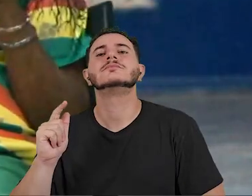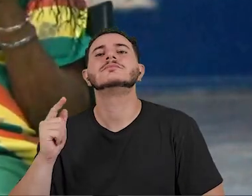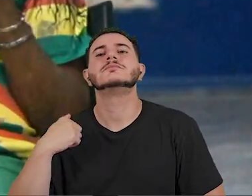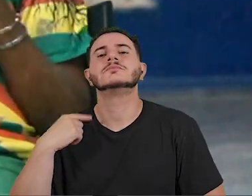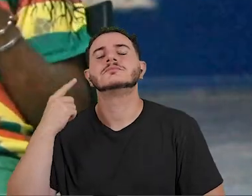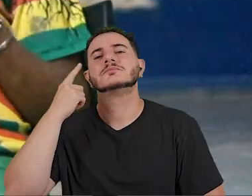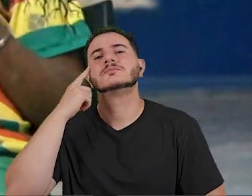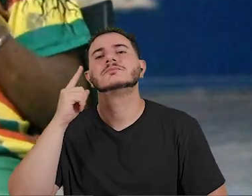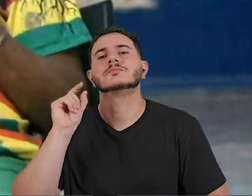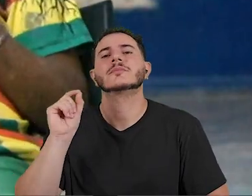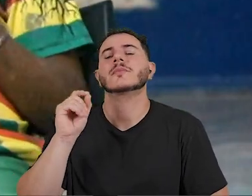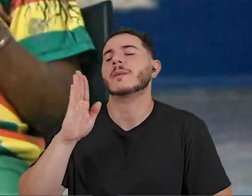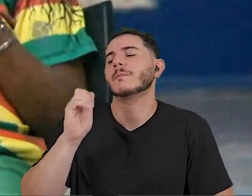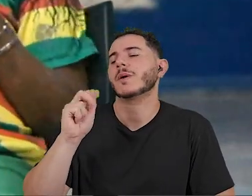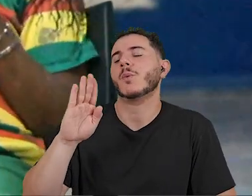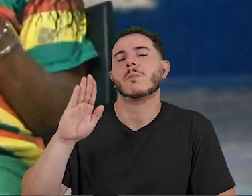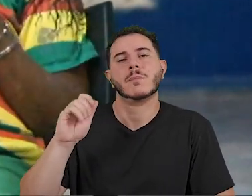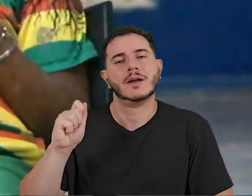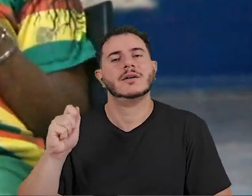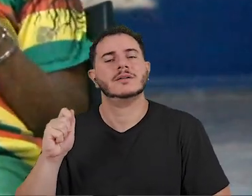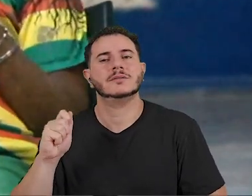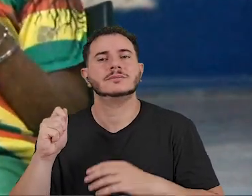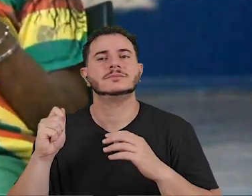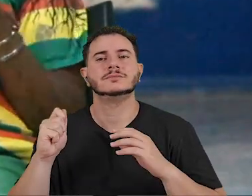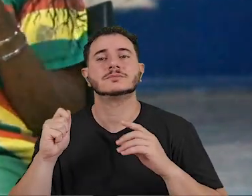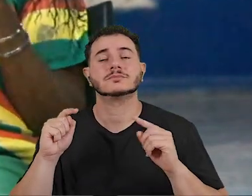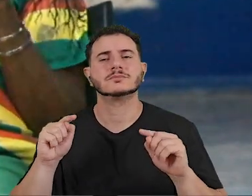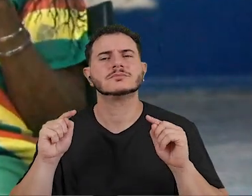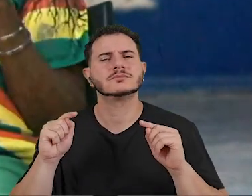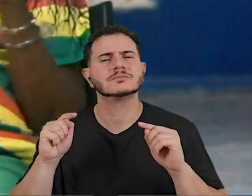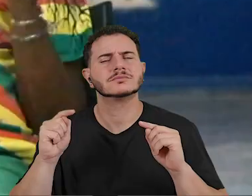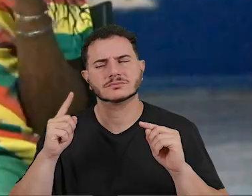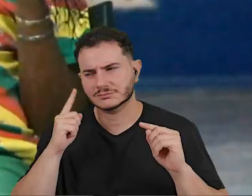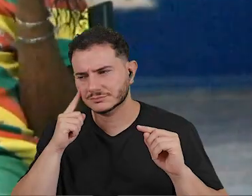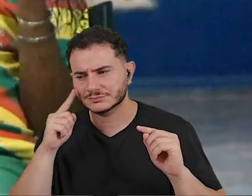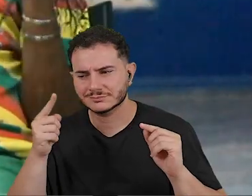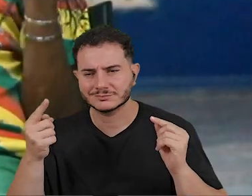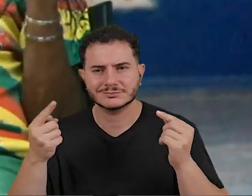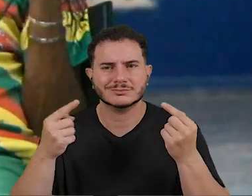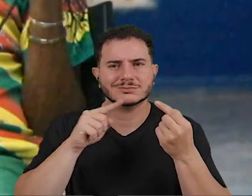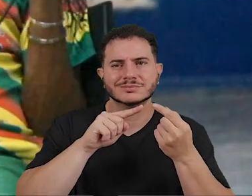coisa é ligada à outra. Né?